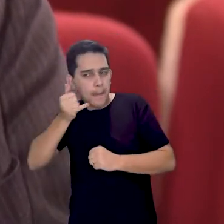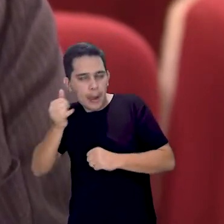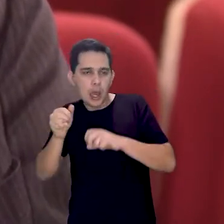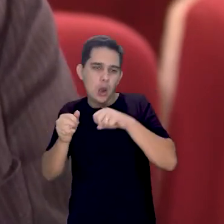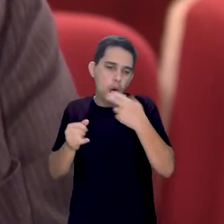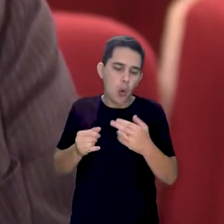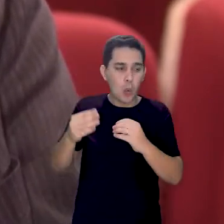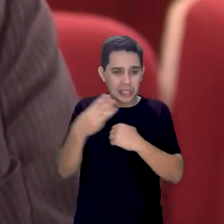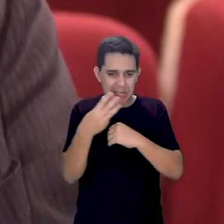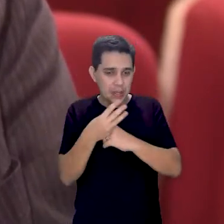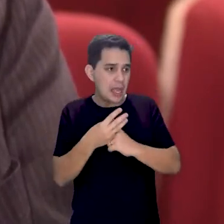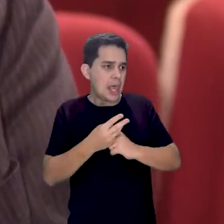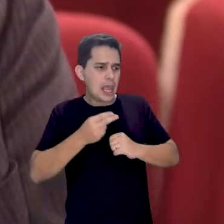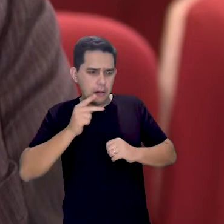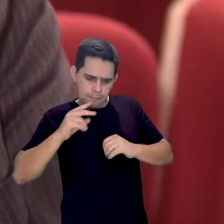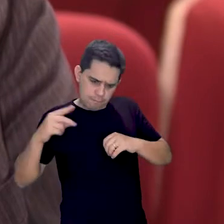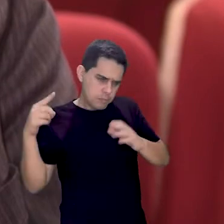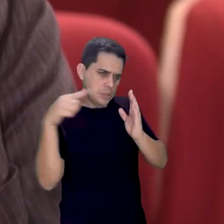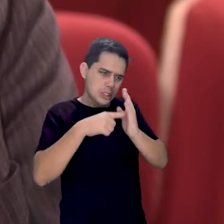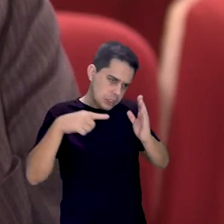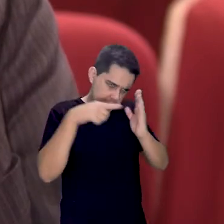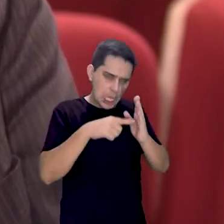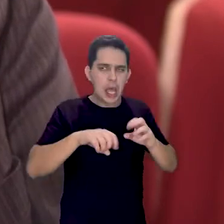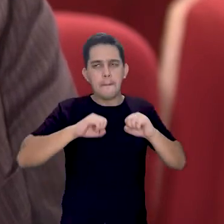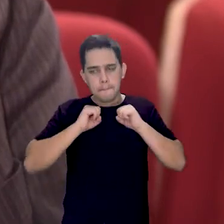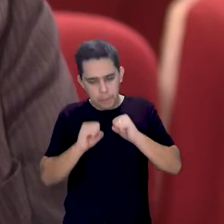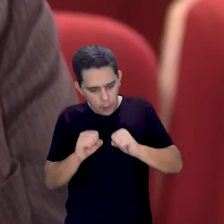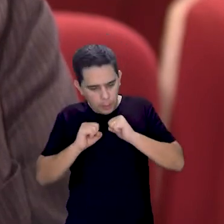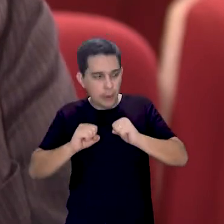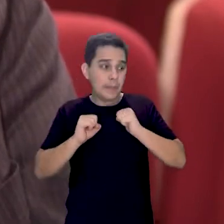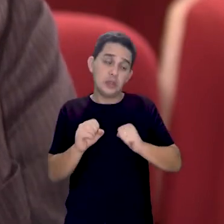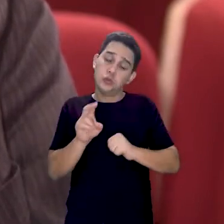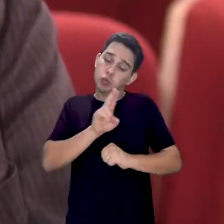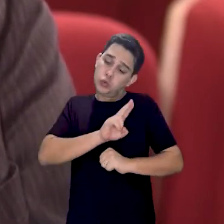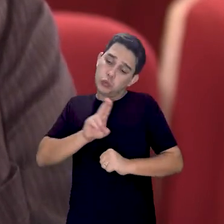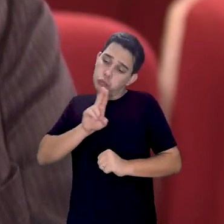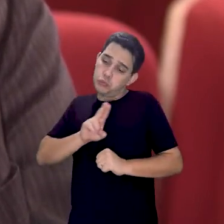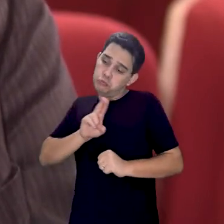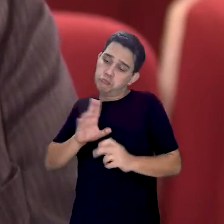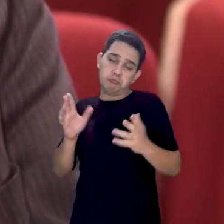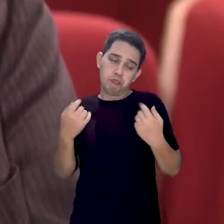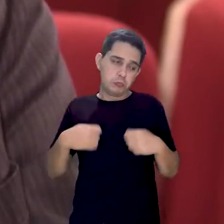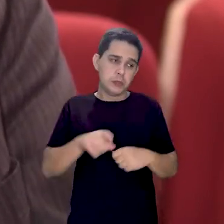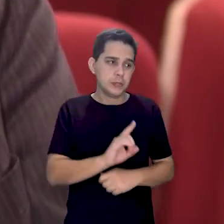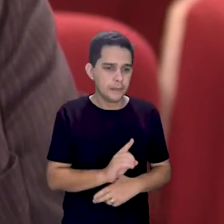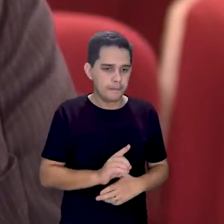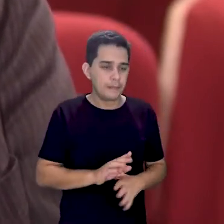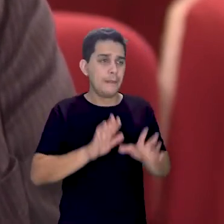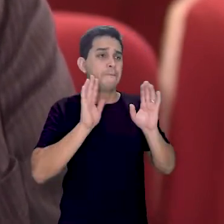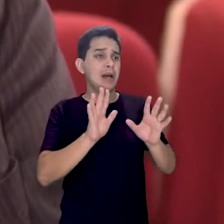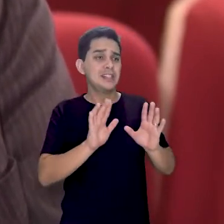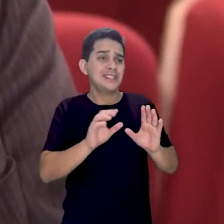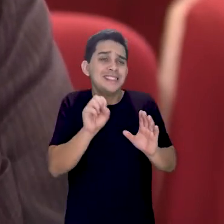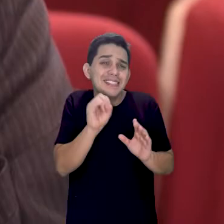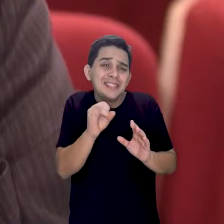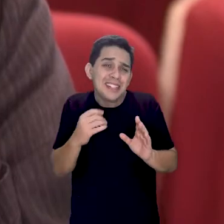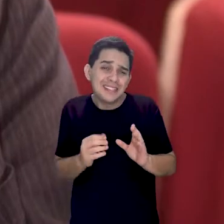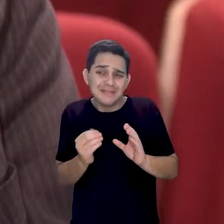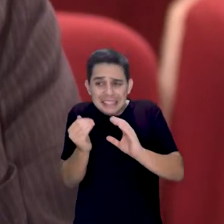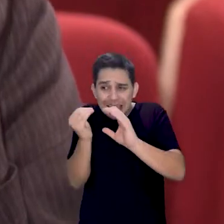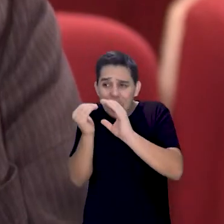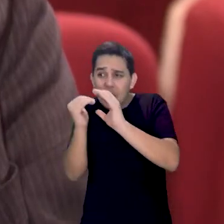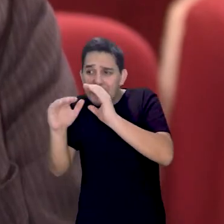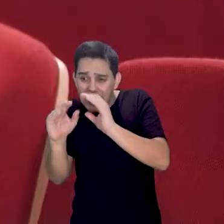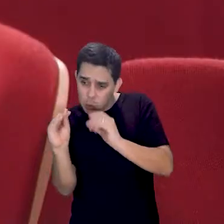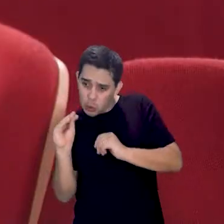que a existência de um e-mail, de algo que o identifica, ajuda muito ao Ministério Público poder buscar uma solução